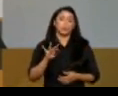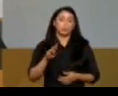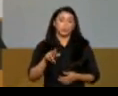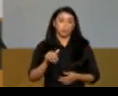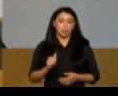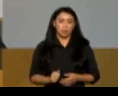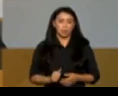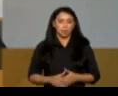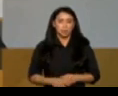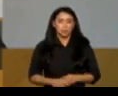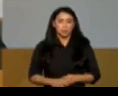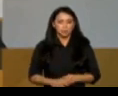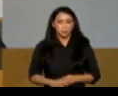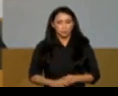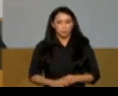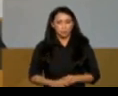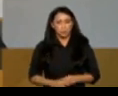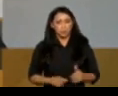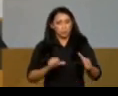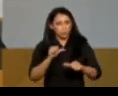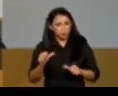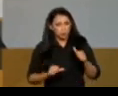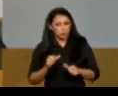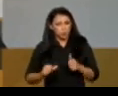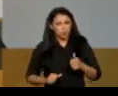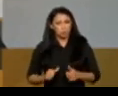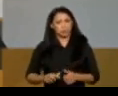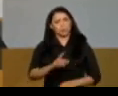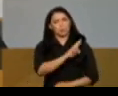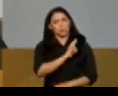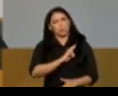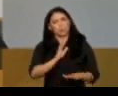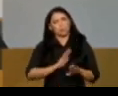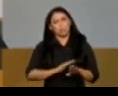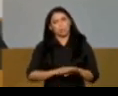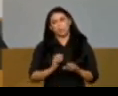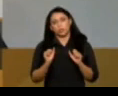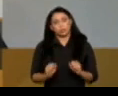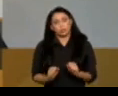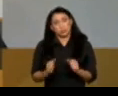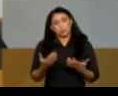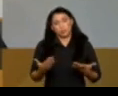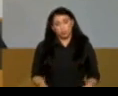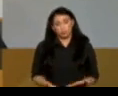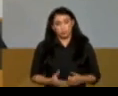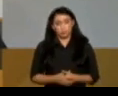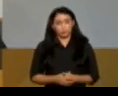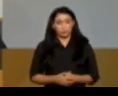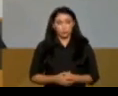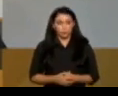dessa reclamação. Salto esse trecho. E aí vou à doutrina.